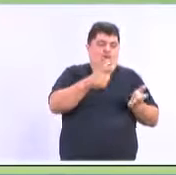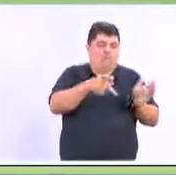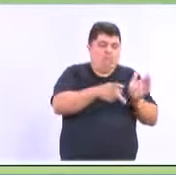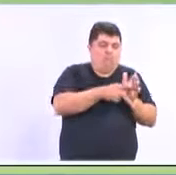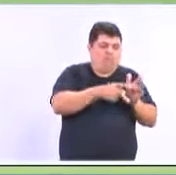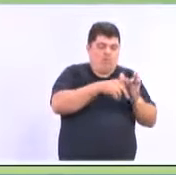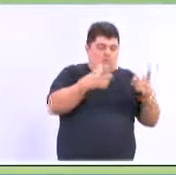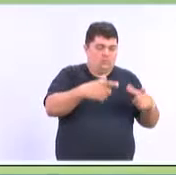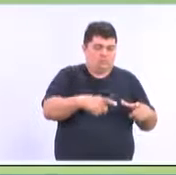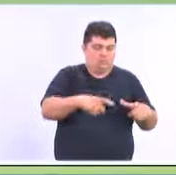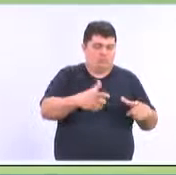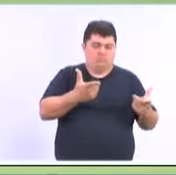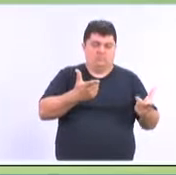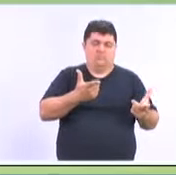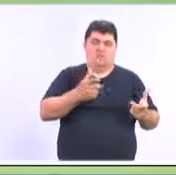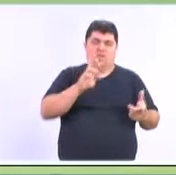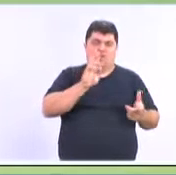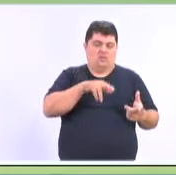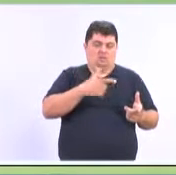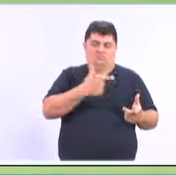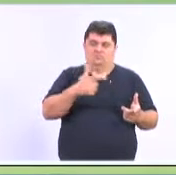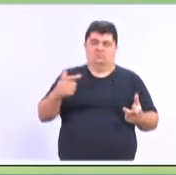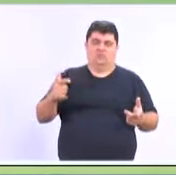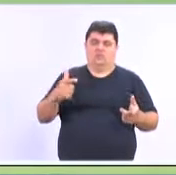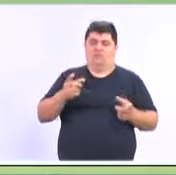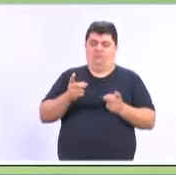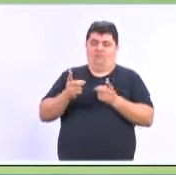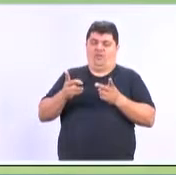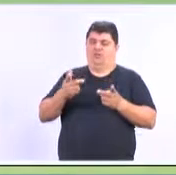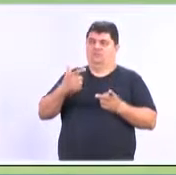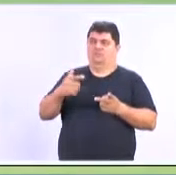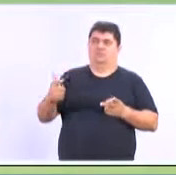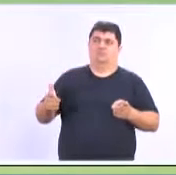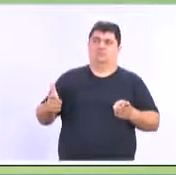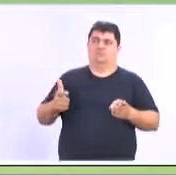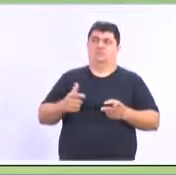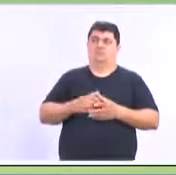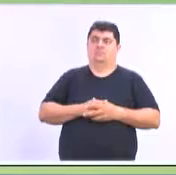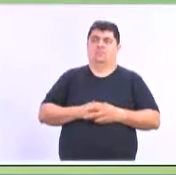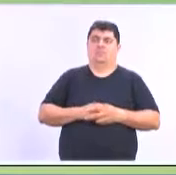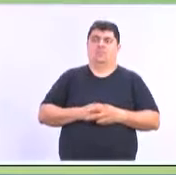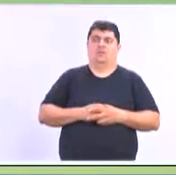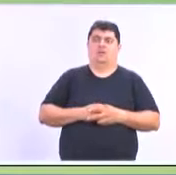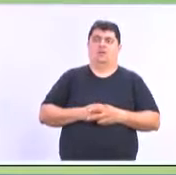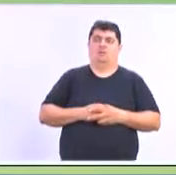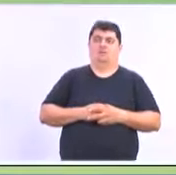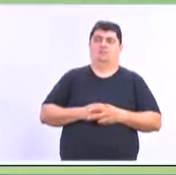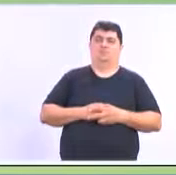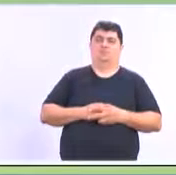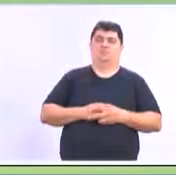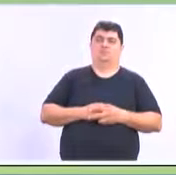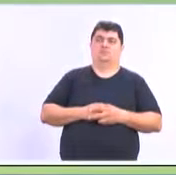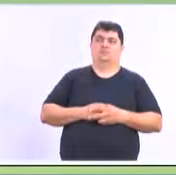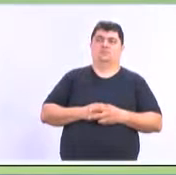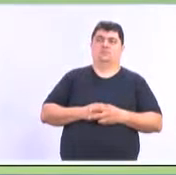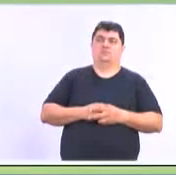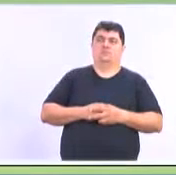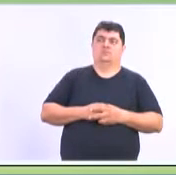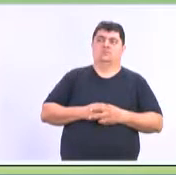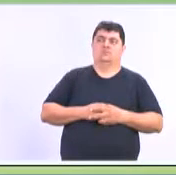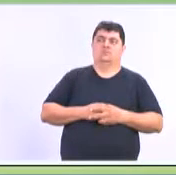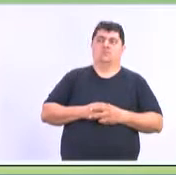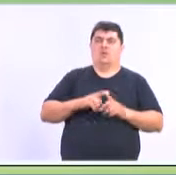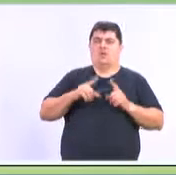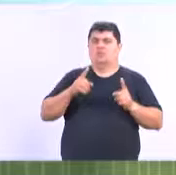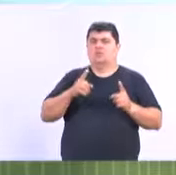o presente momento como resultado de venda de itens do imobilizado da empresa. Esse é um exemplo. Porque assim, professor,